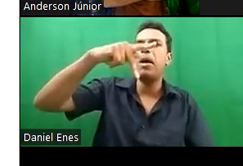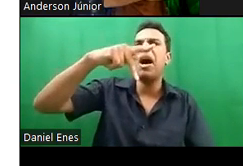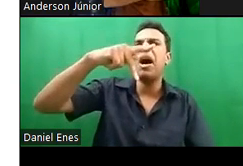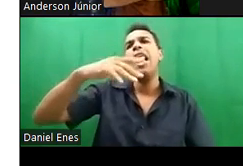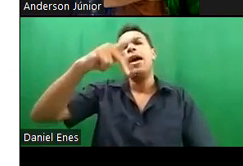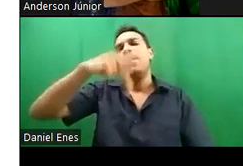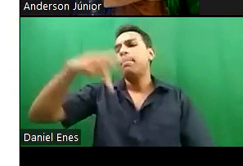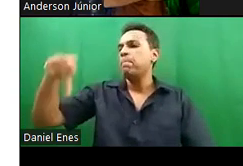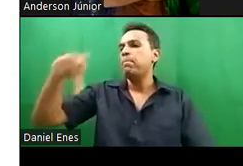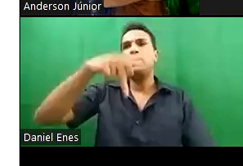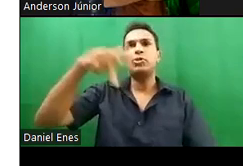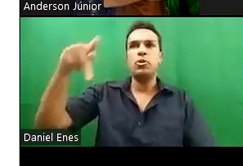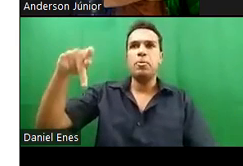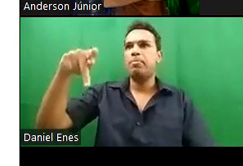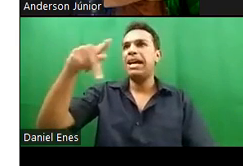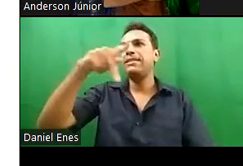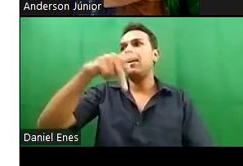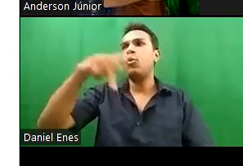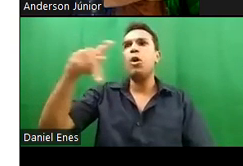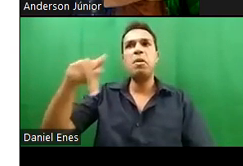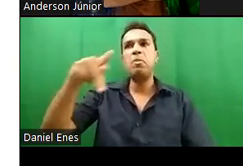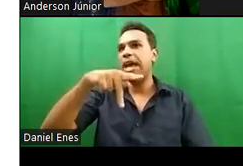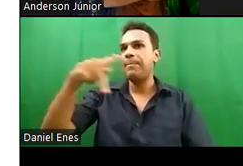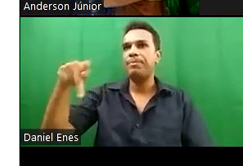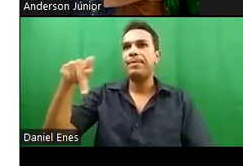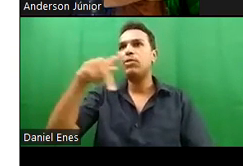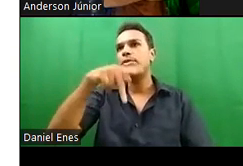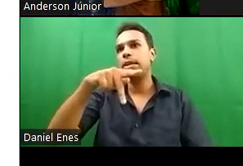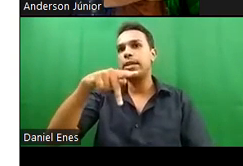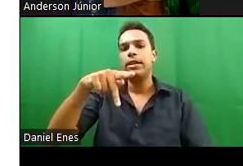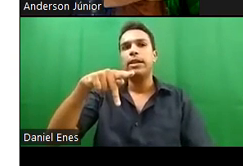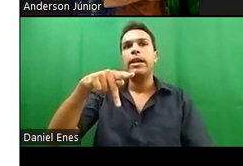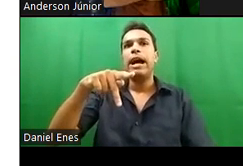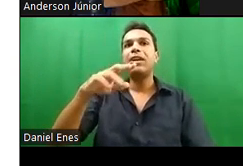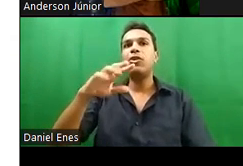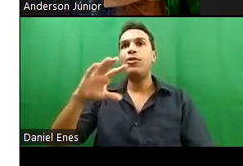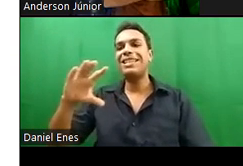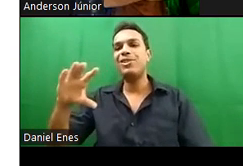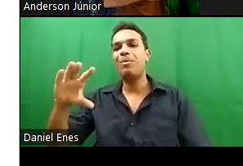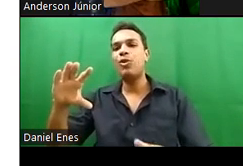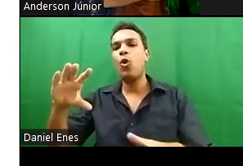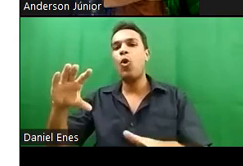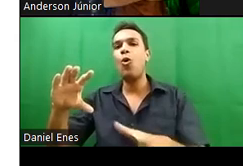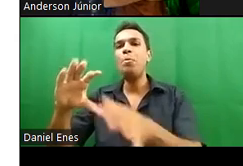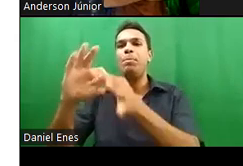exemplo, professor, mas é um homem ou uma mulher? Não sei. Aí eu vou fazer